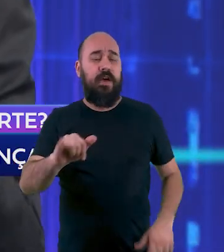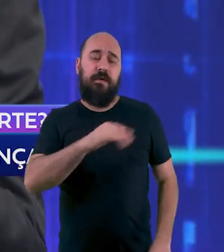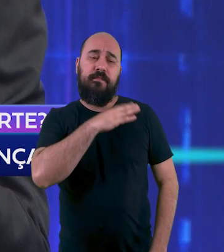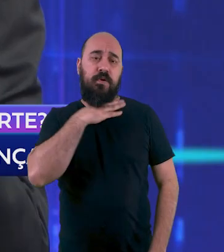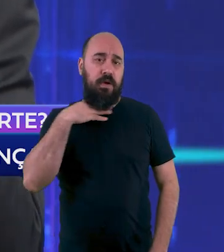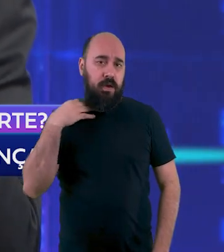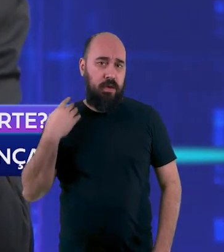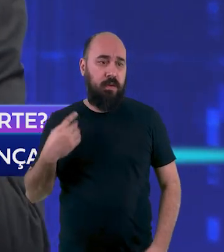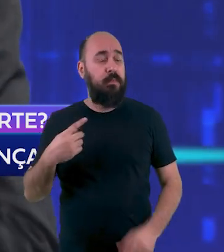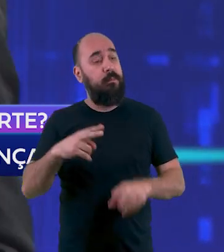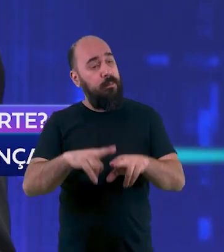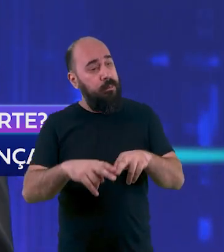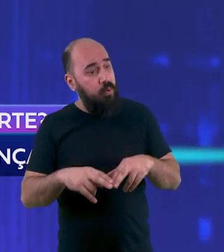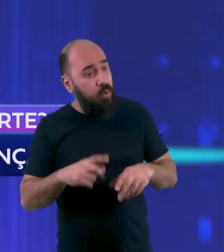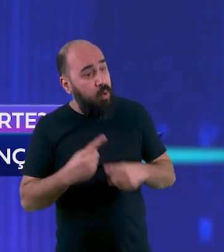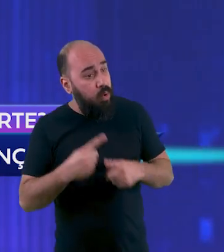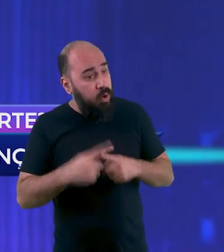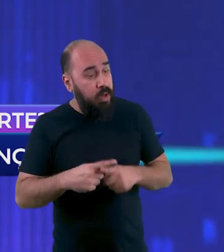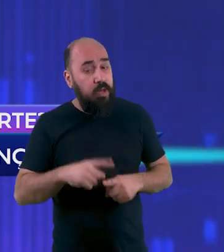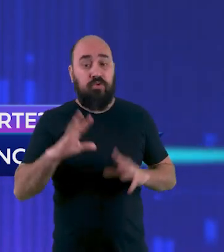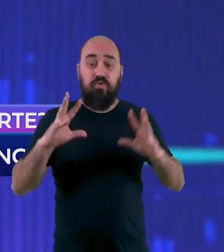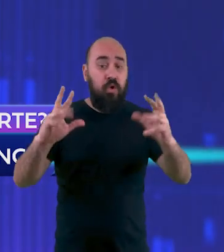Porque todos pecaram.